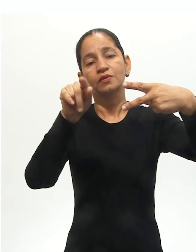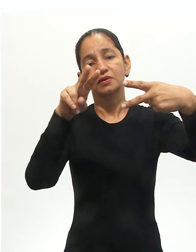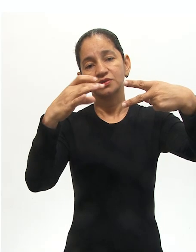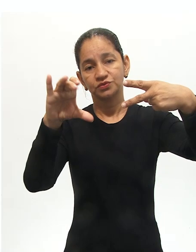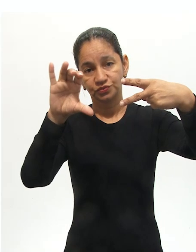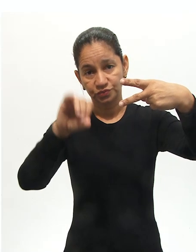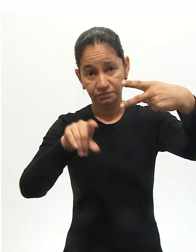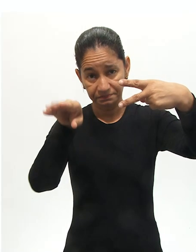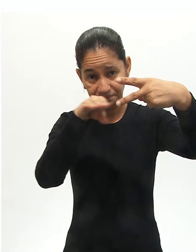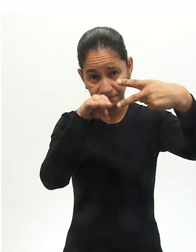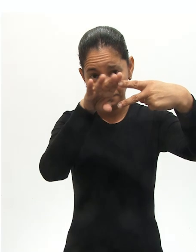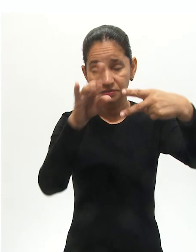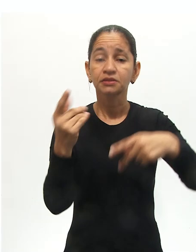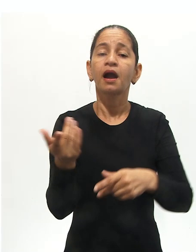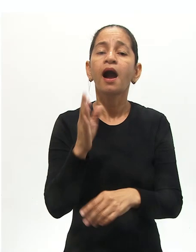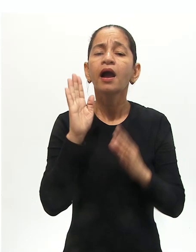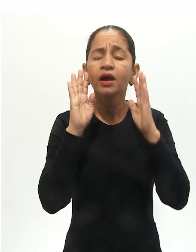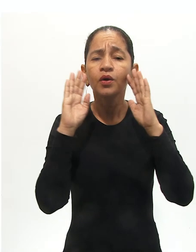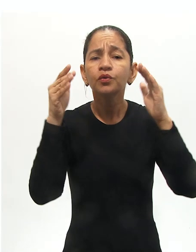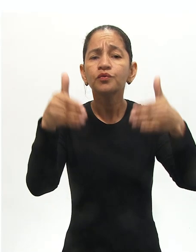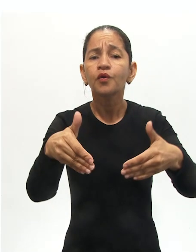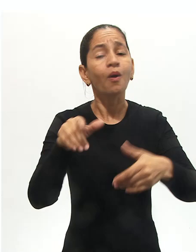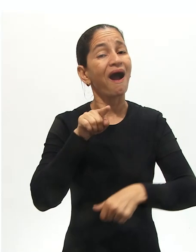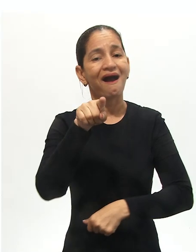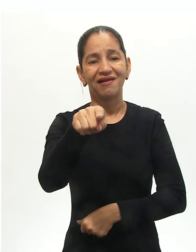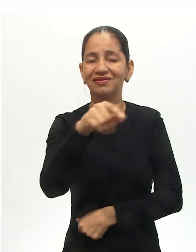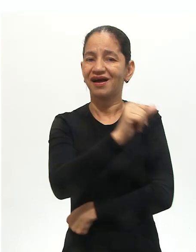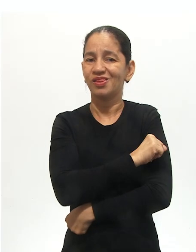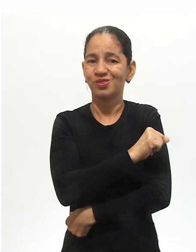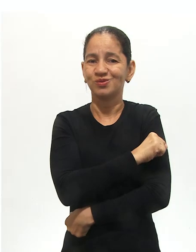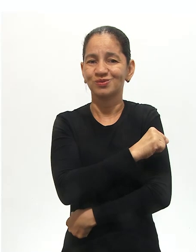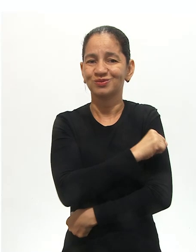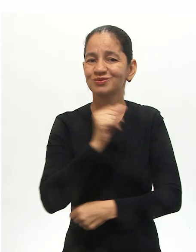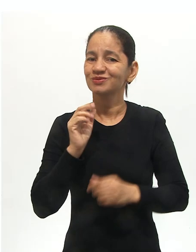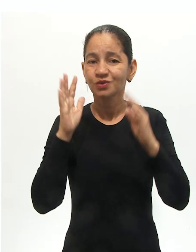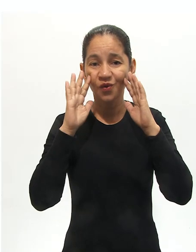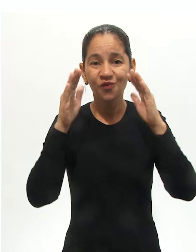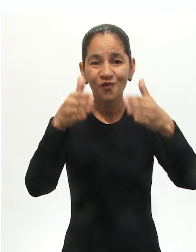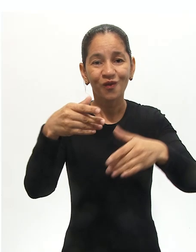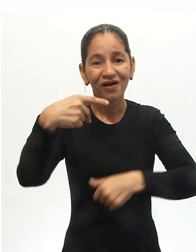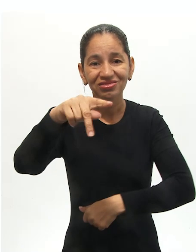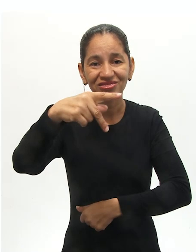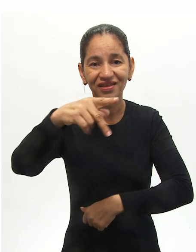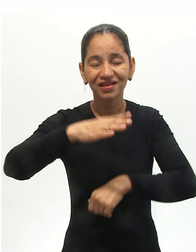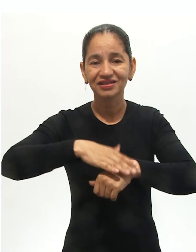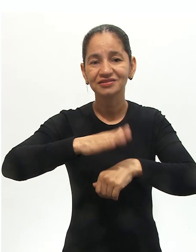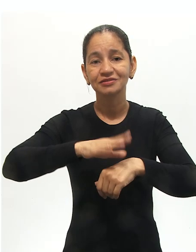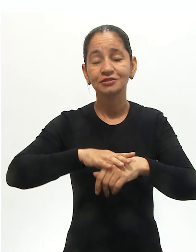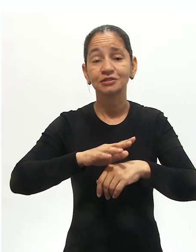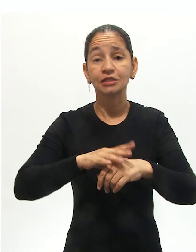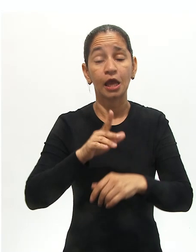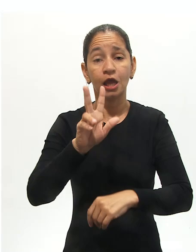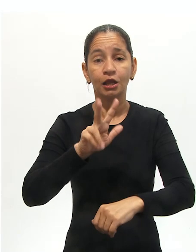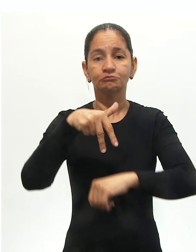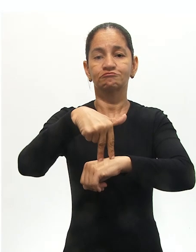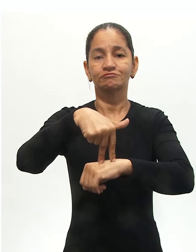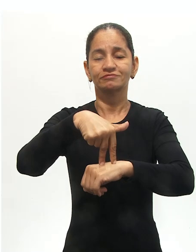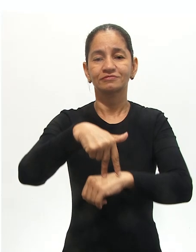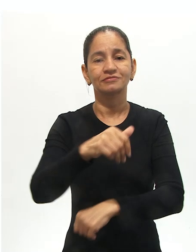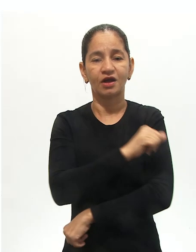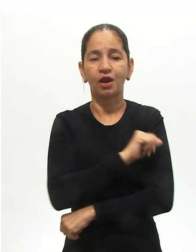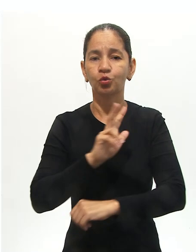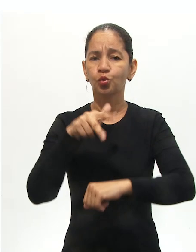foco, o foco passa a ser o aluno, que passa a ter uma posição ativa